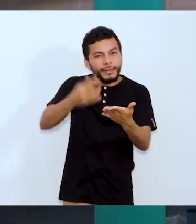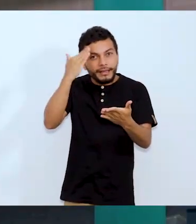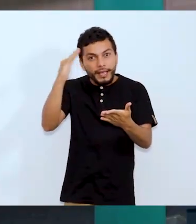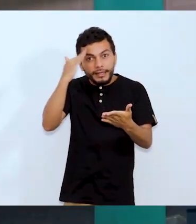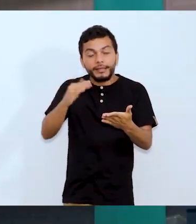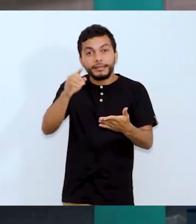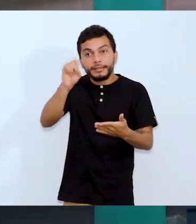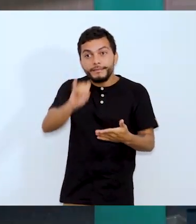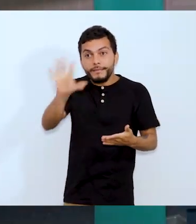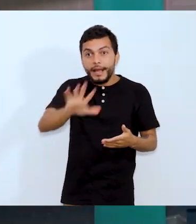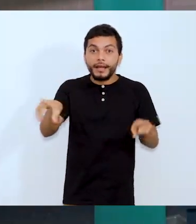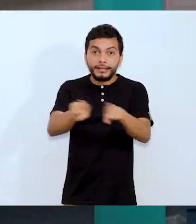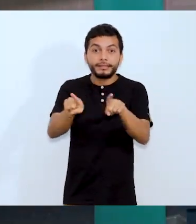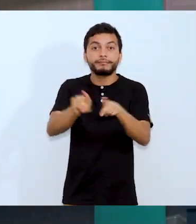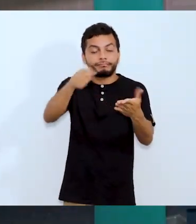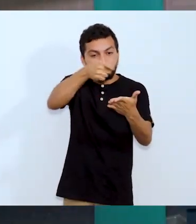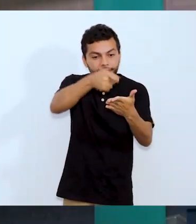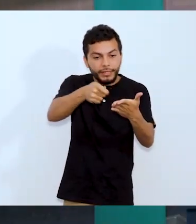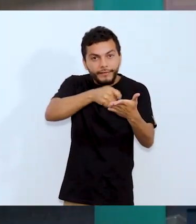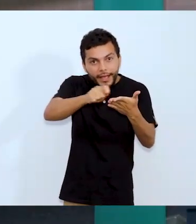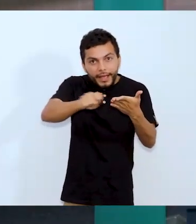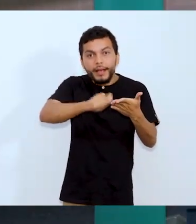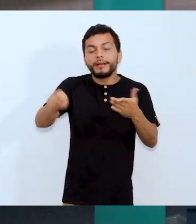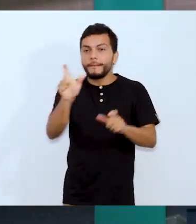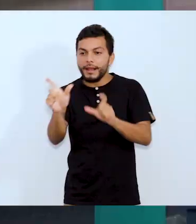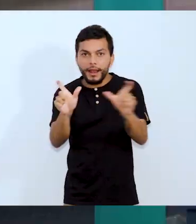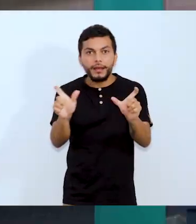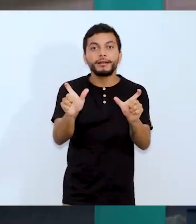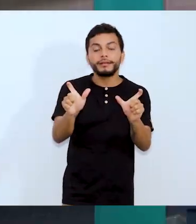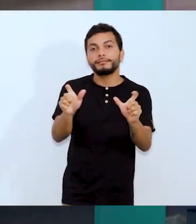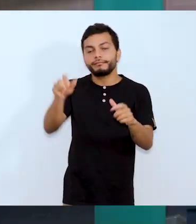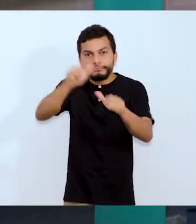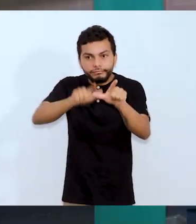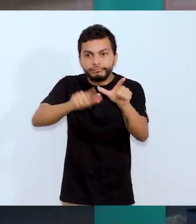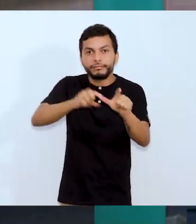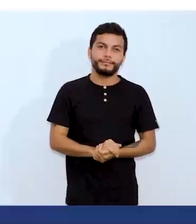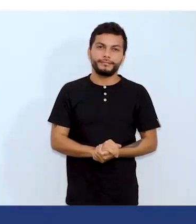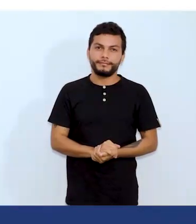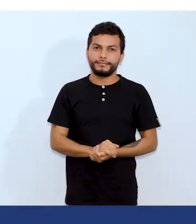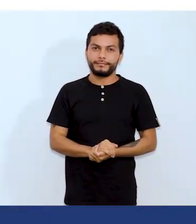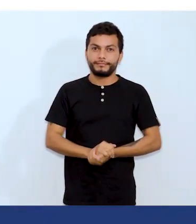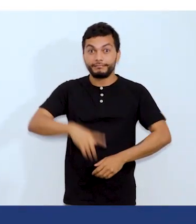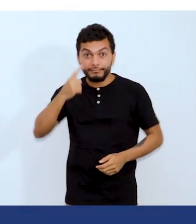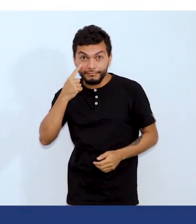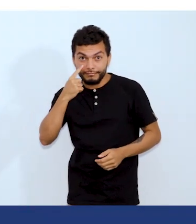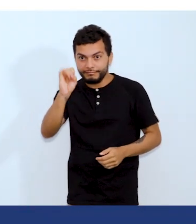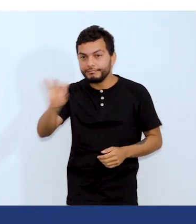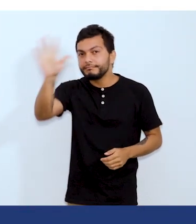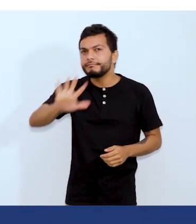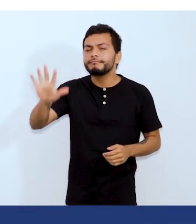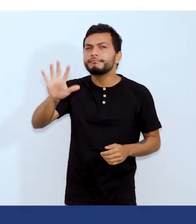imagem e vamos também escrever algumas palavras com as letras M e N. Observem a